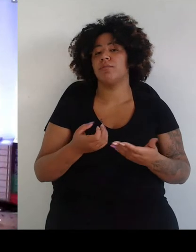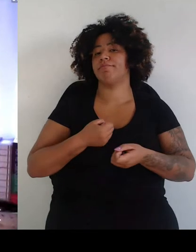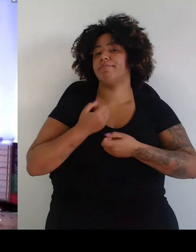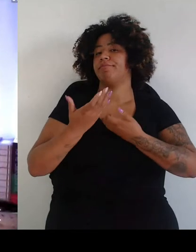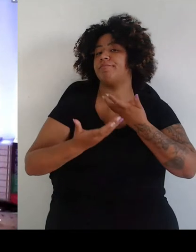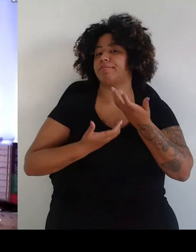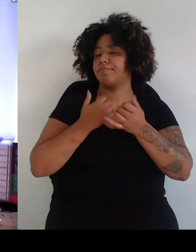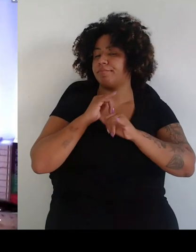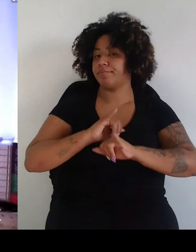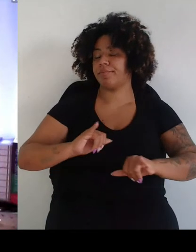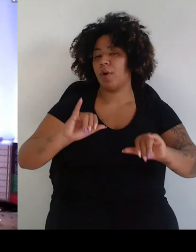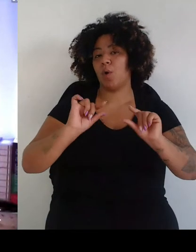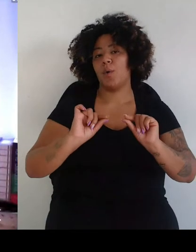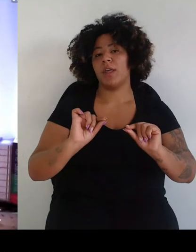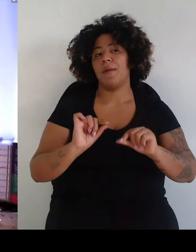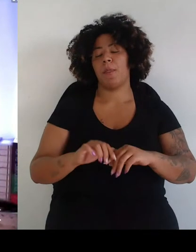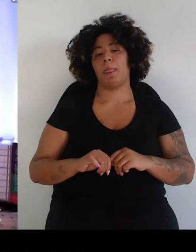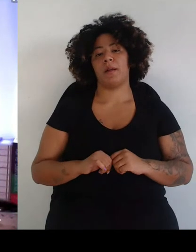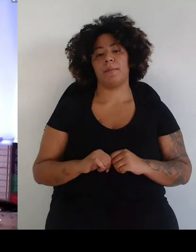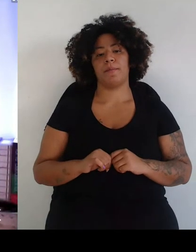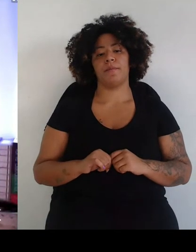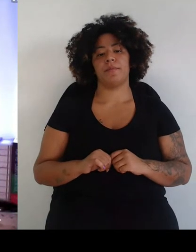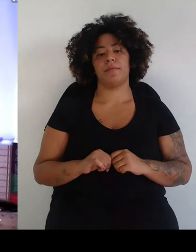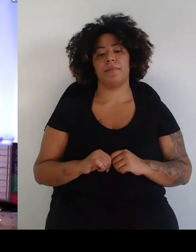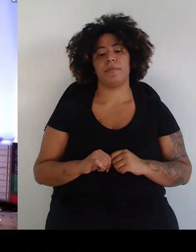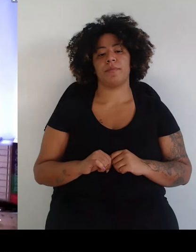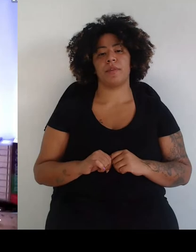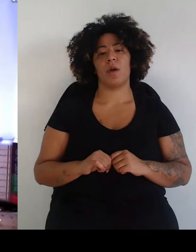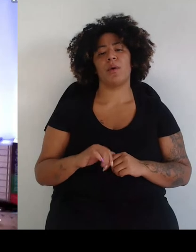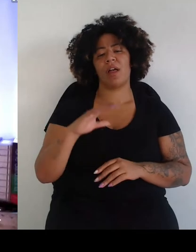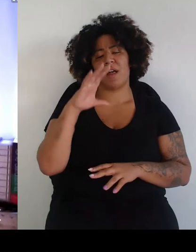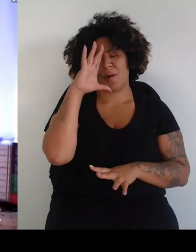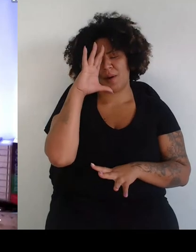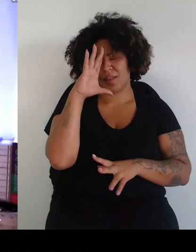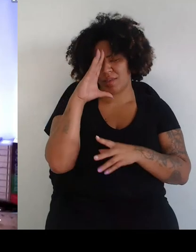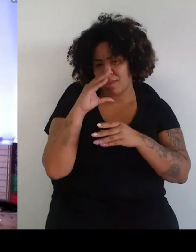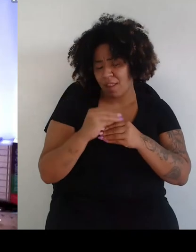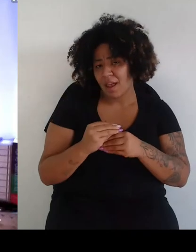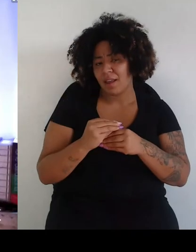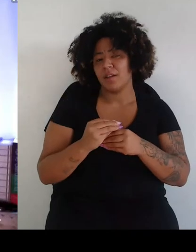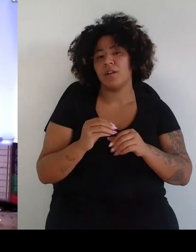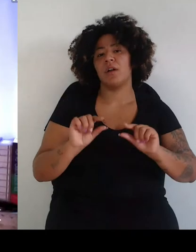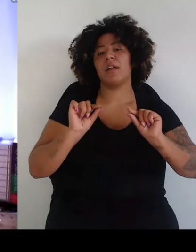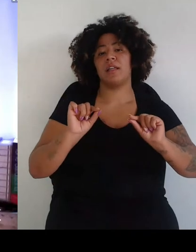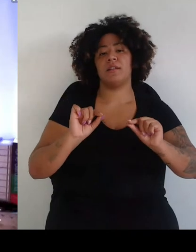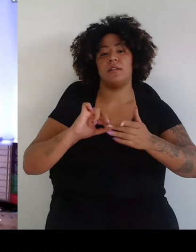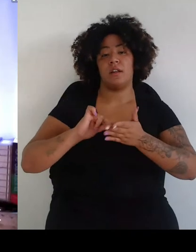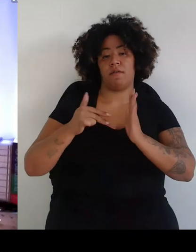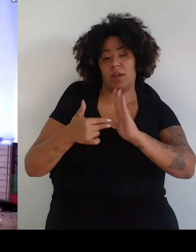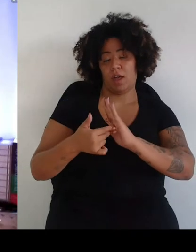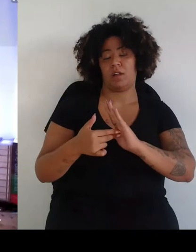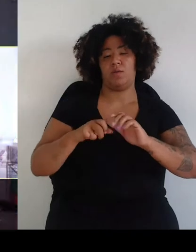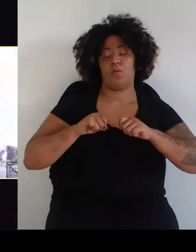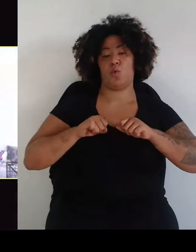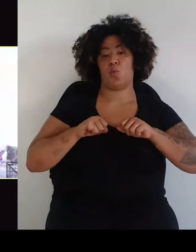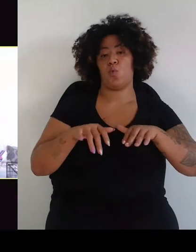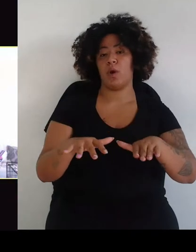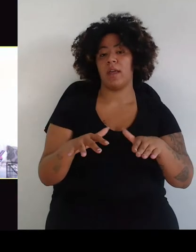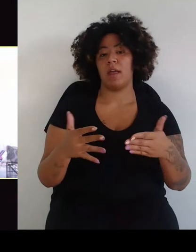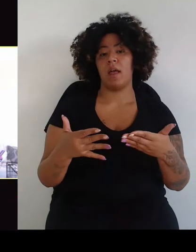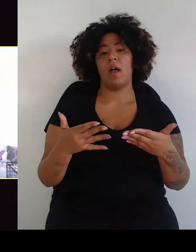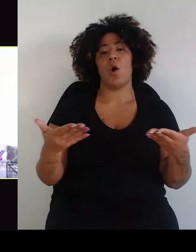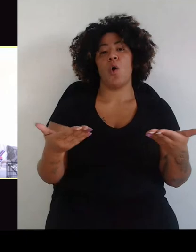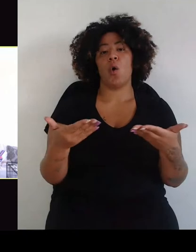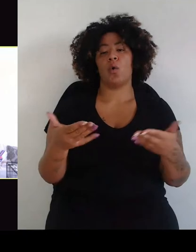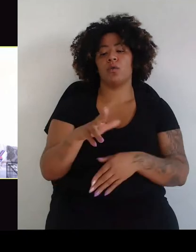sobre o que eu entendo pelo termo queer o nosso trabalho muito sexualidade